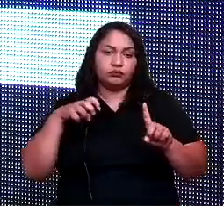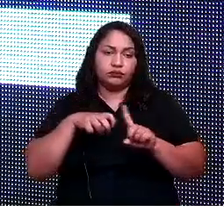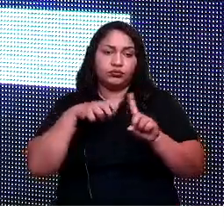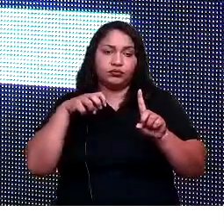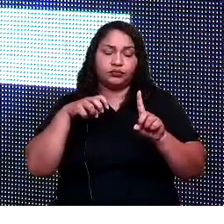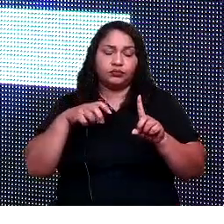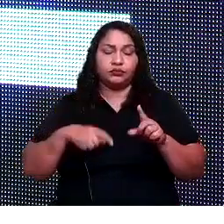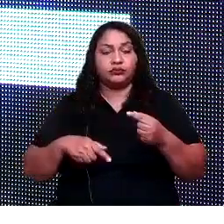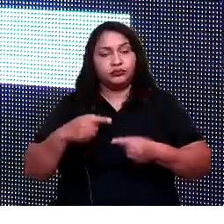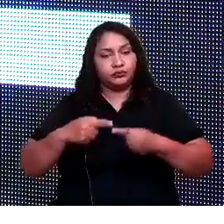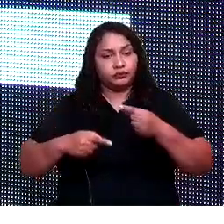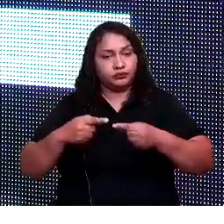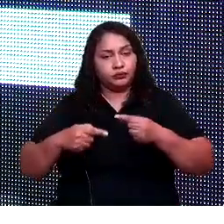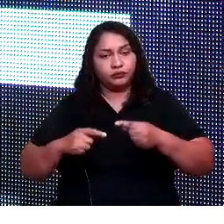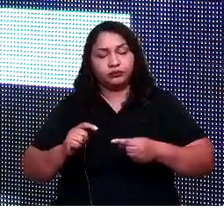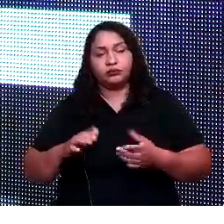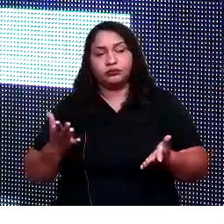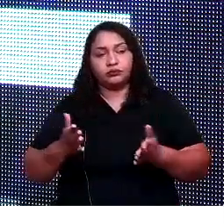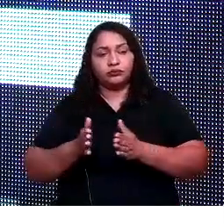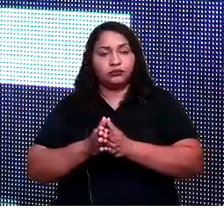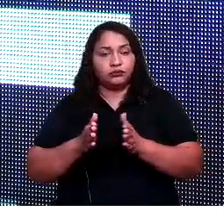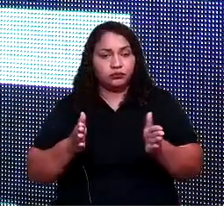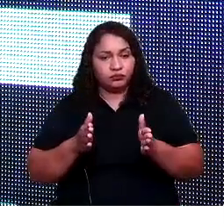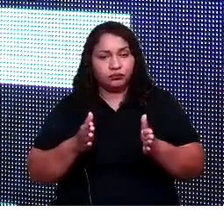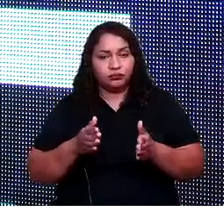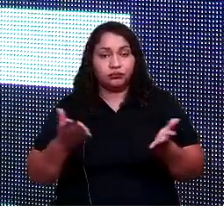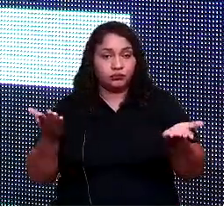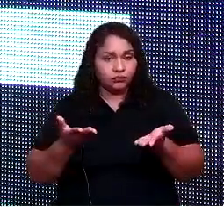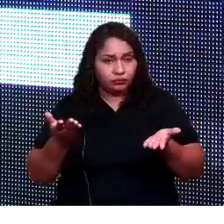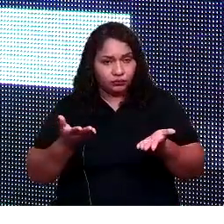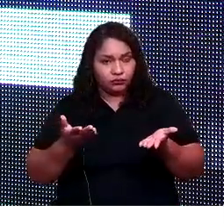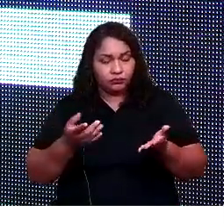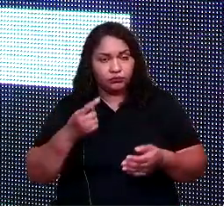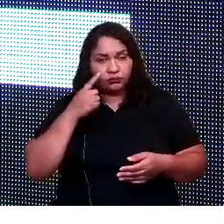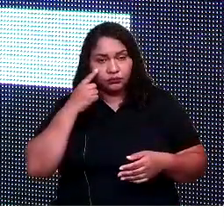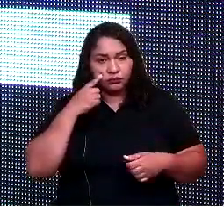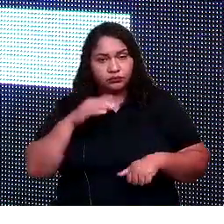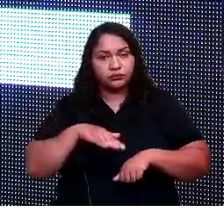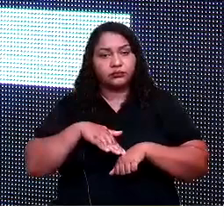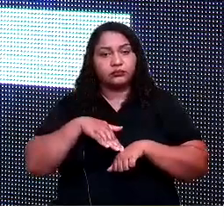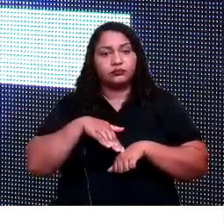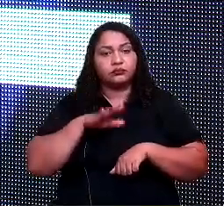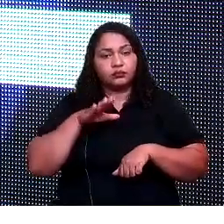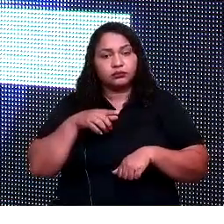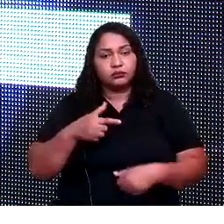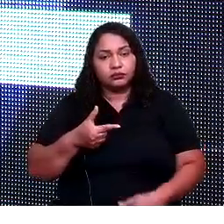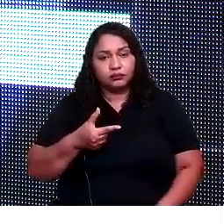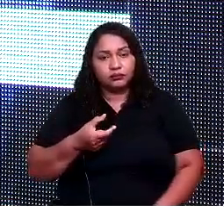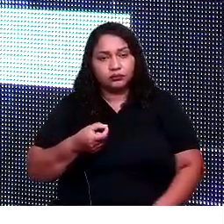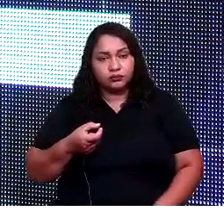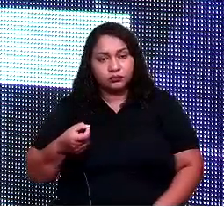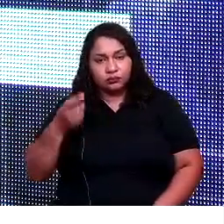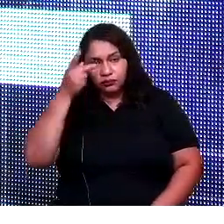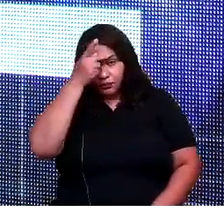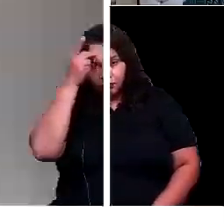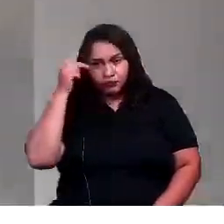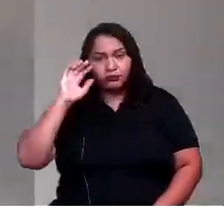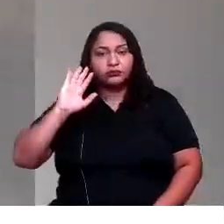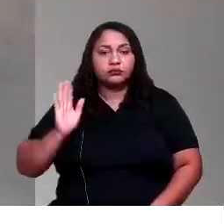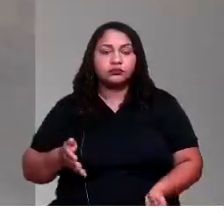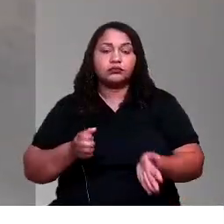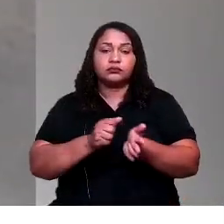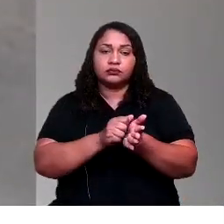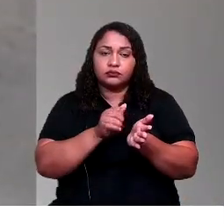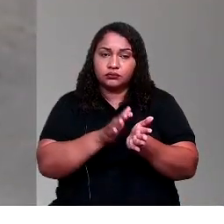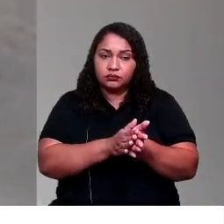muitas discussões acabam sendo levantadas durante esse período hoje você vai ver que mais de 200 pessoas daqui Imperatriz já